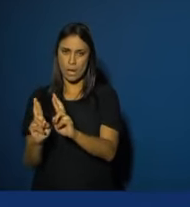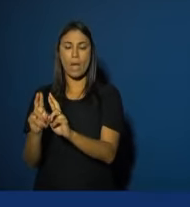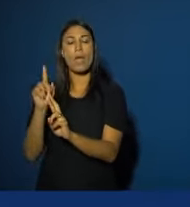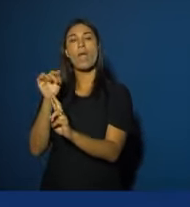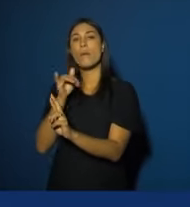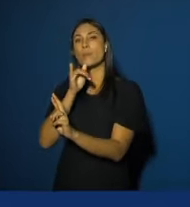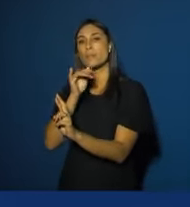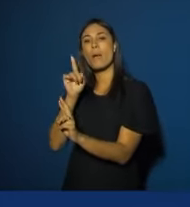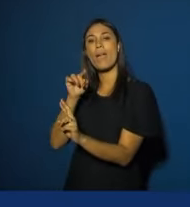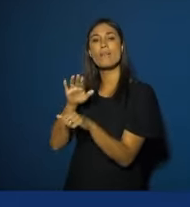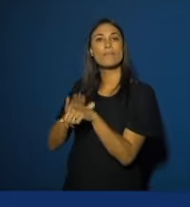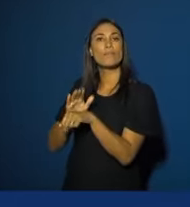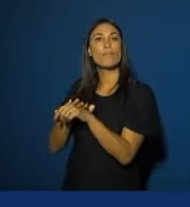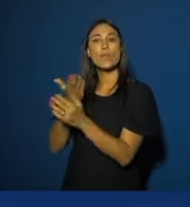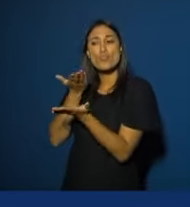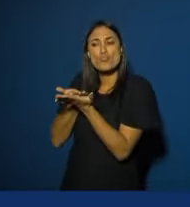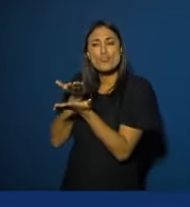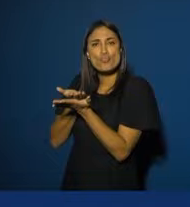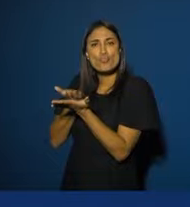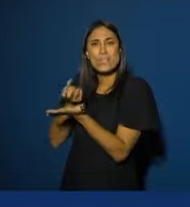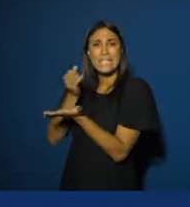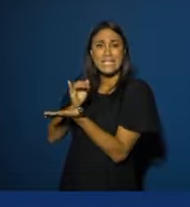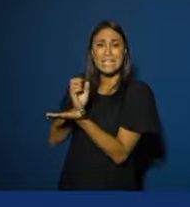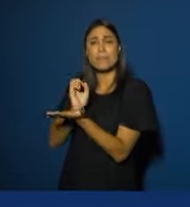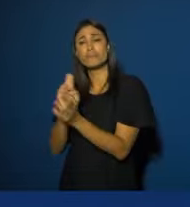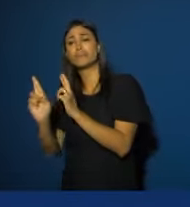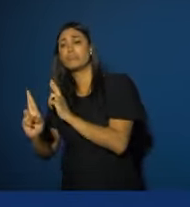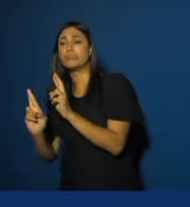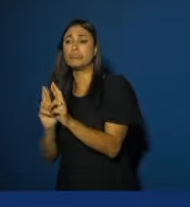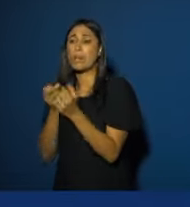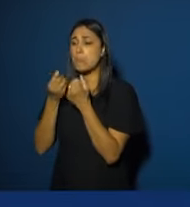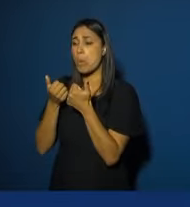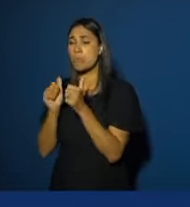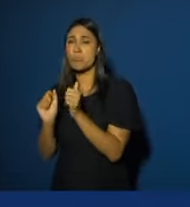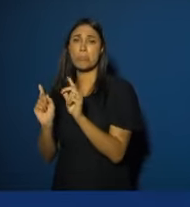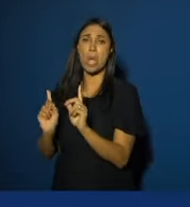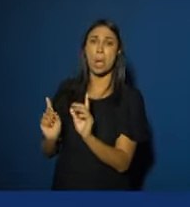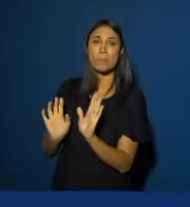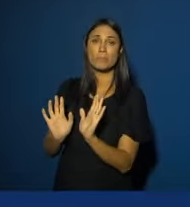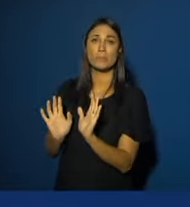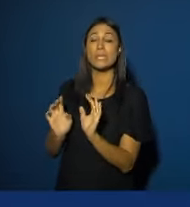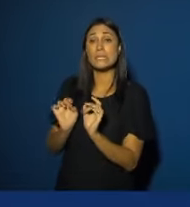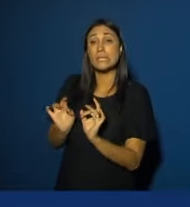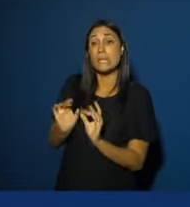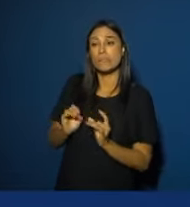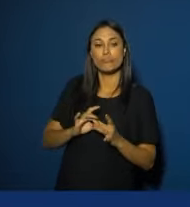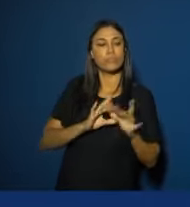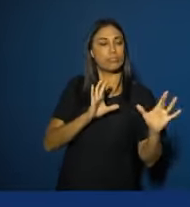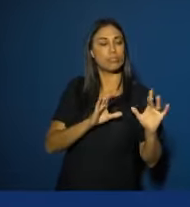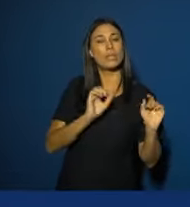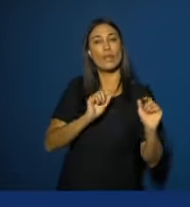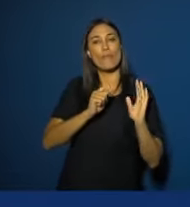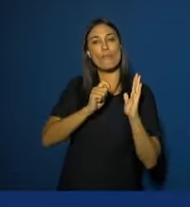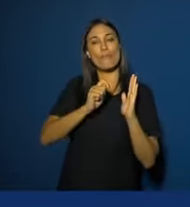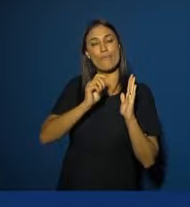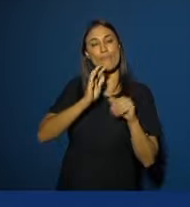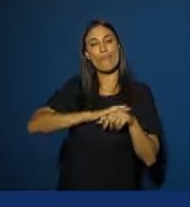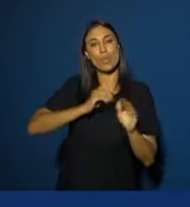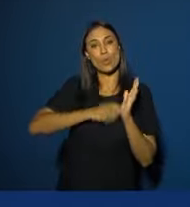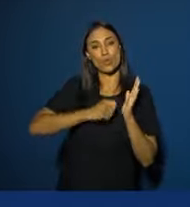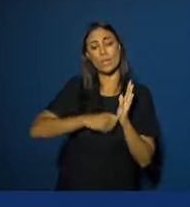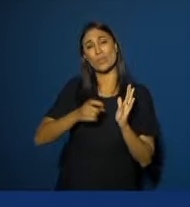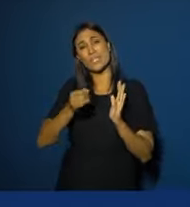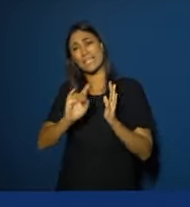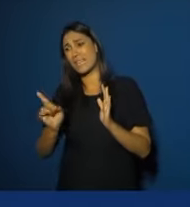era fazer um estudo de viabilidade, deu ou não viabilidade para uma concessão. Ah, deu, faz a licitação. Não